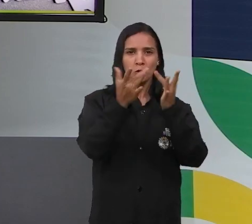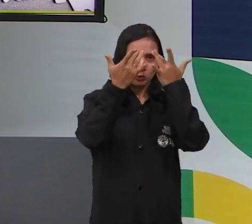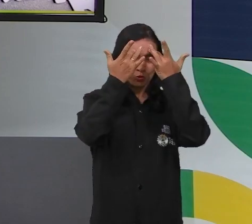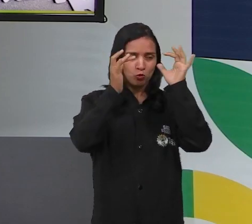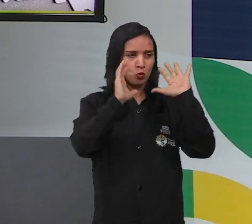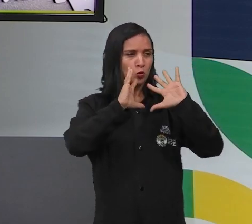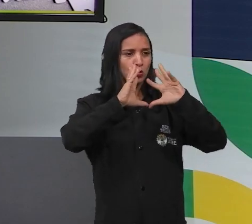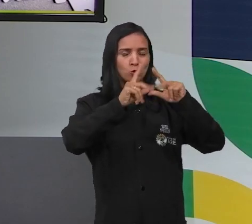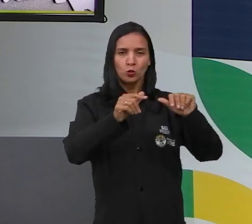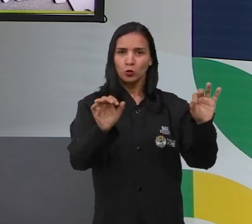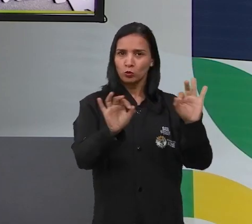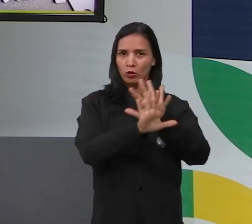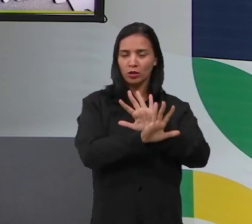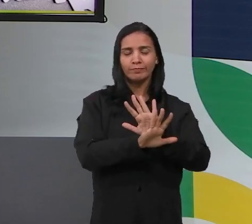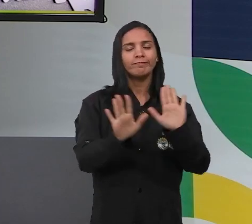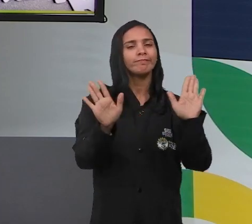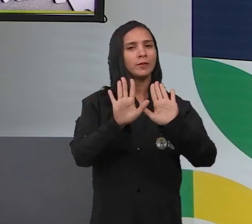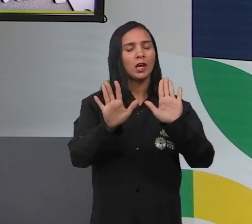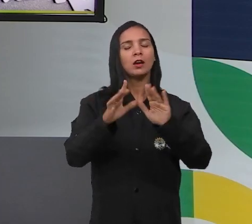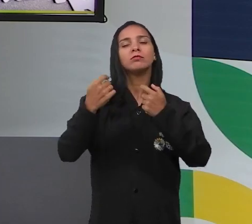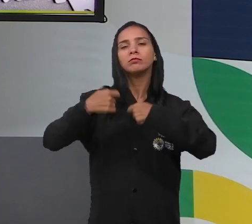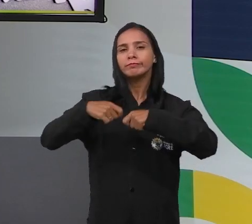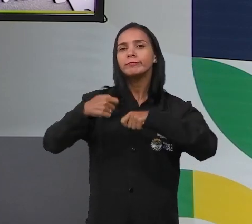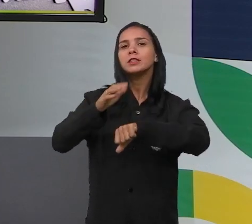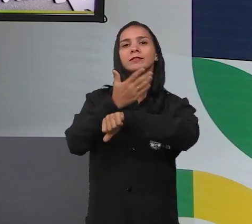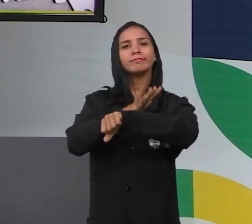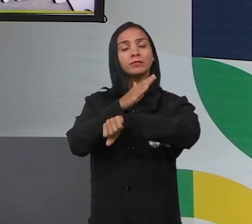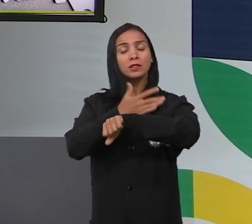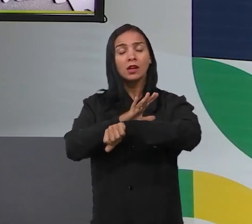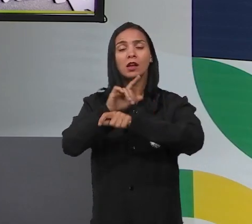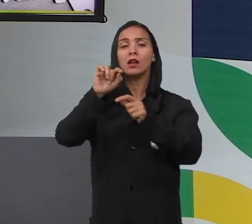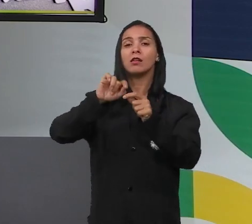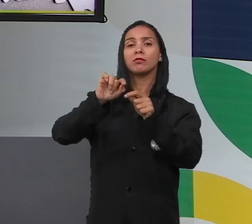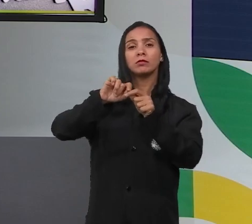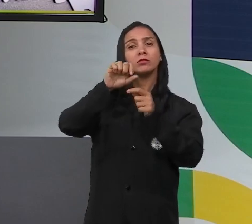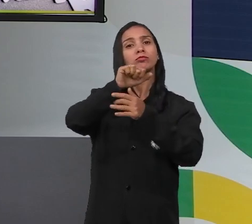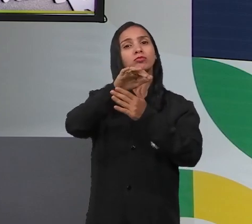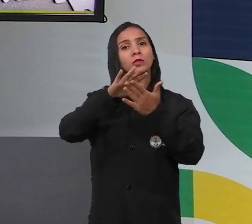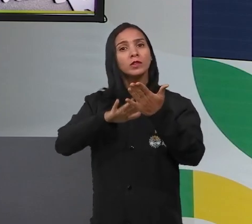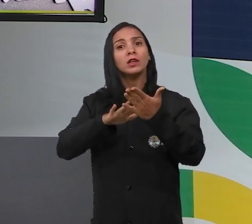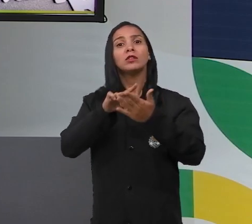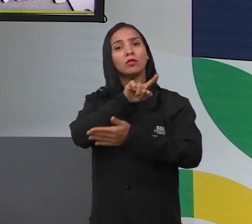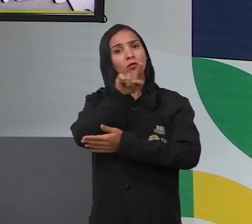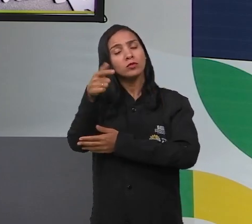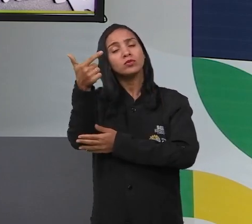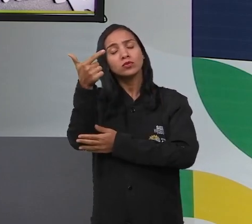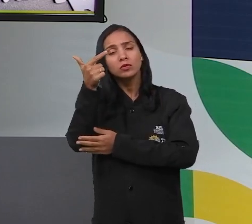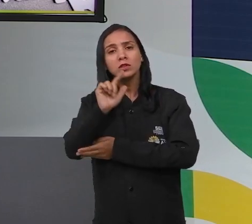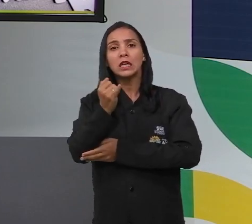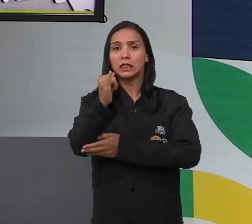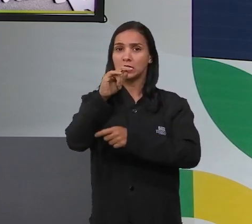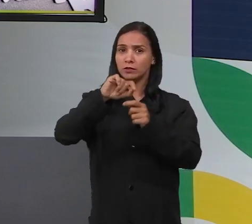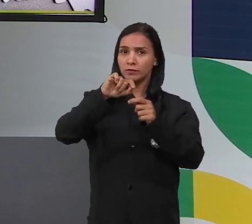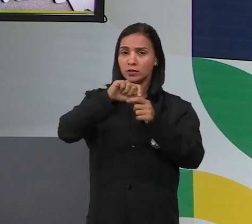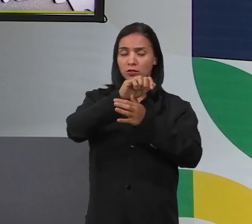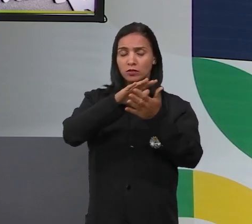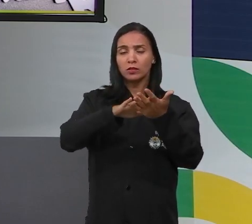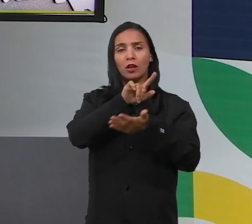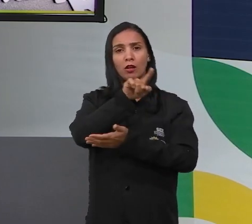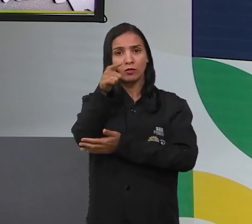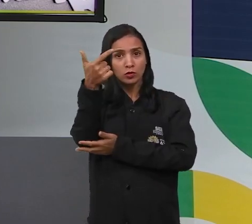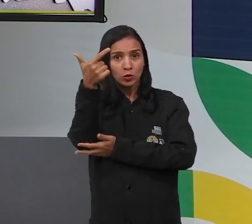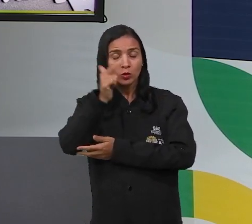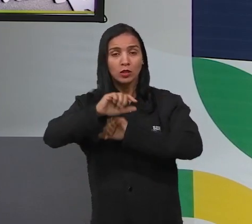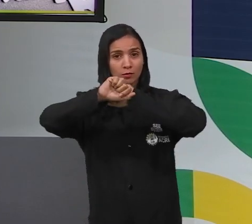leva um tempo e principalmente por conta dos exercícios é que vocês vão conseguir internalizar melhor, compreender